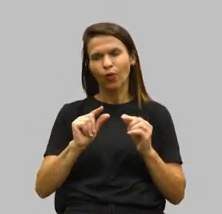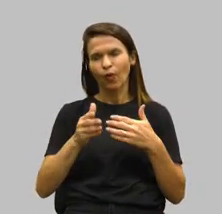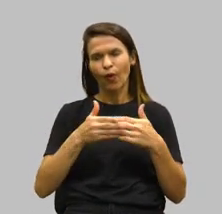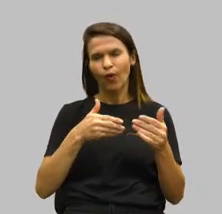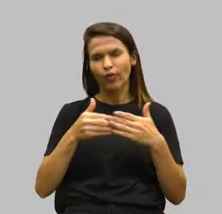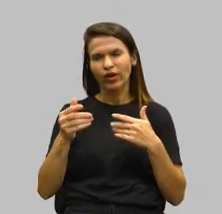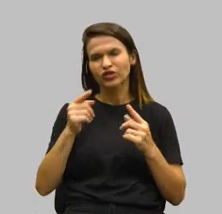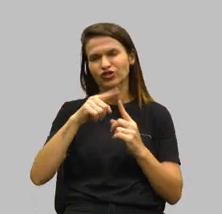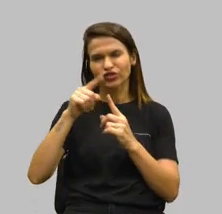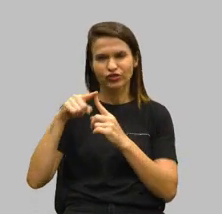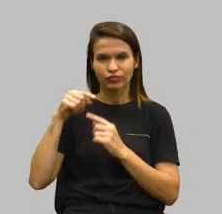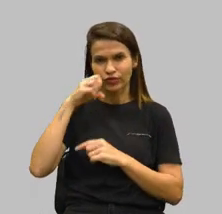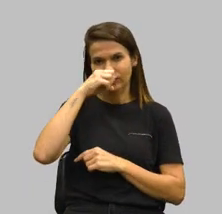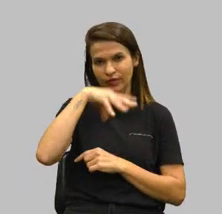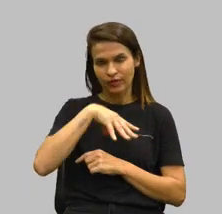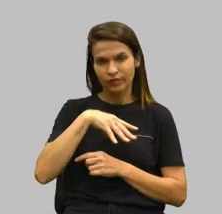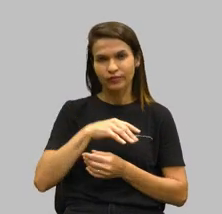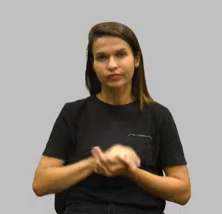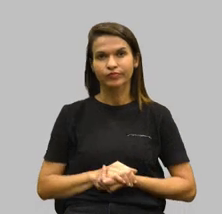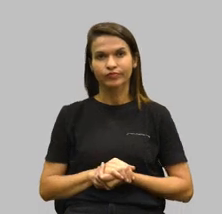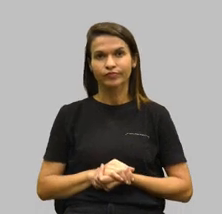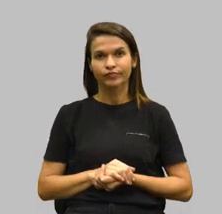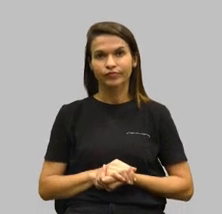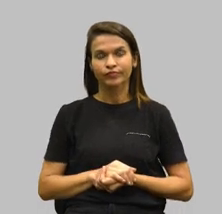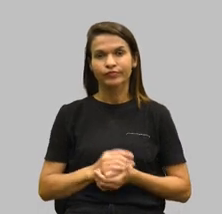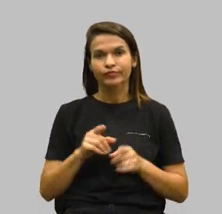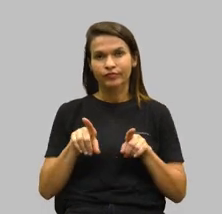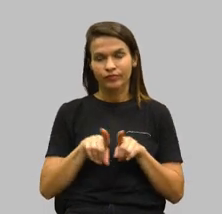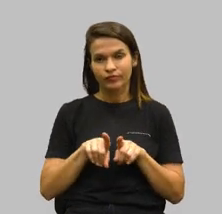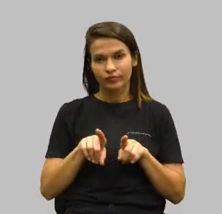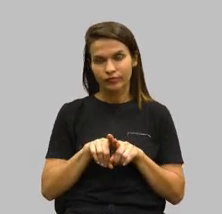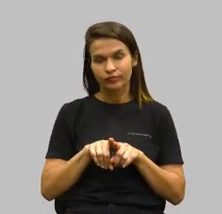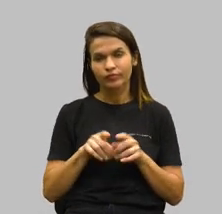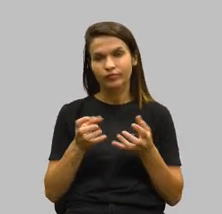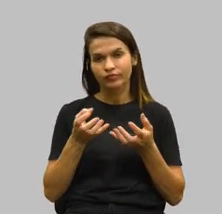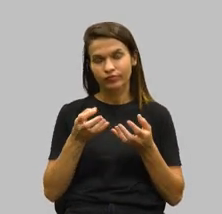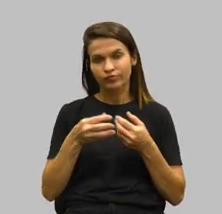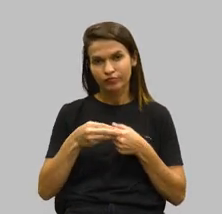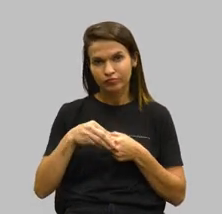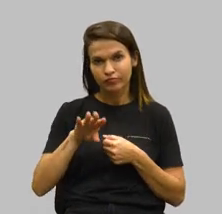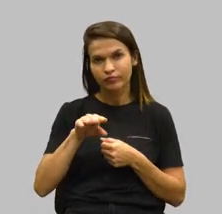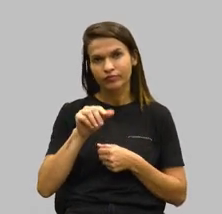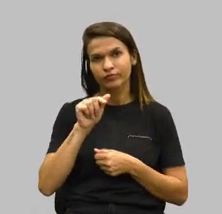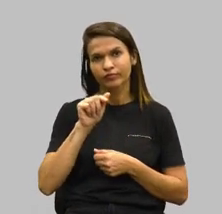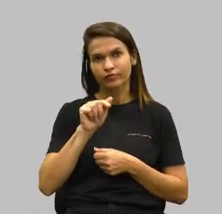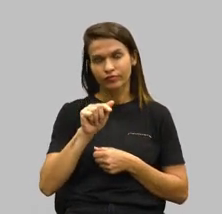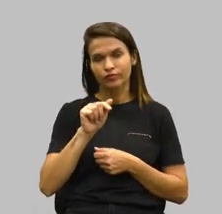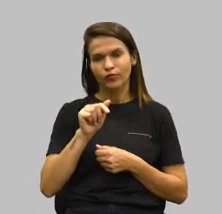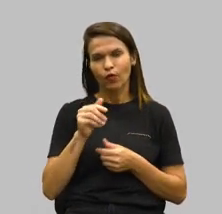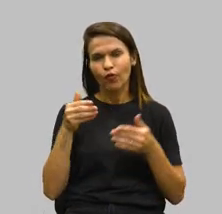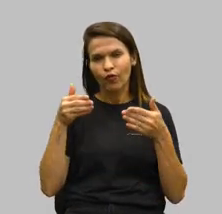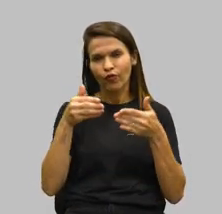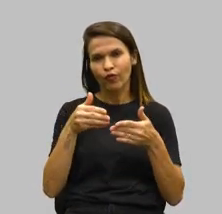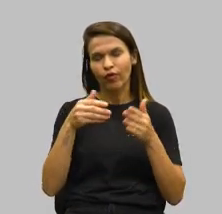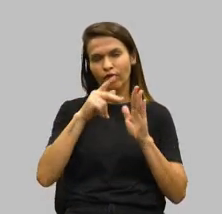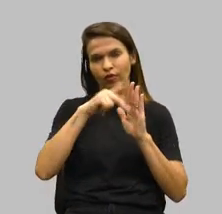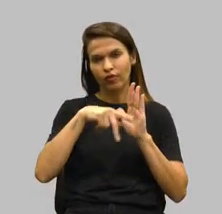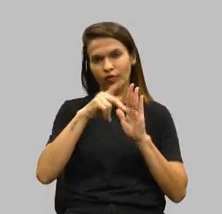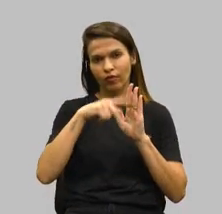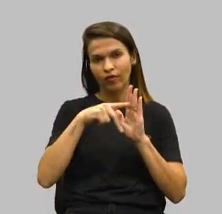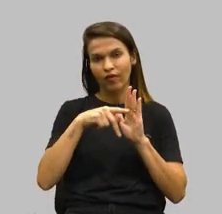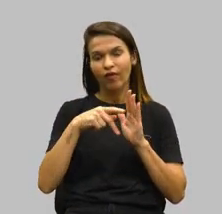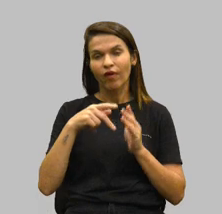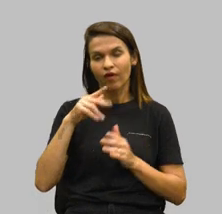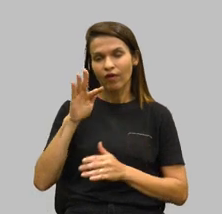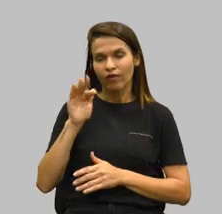de violência também gostaria de trazer aqui uma ênfase no protocolo falha agora